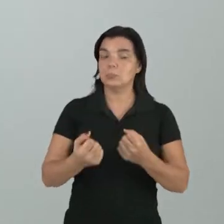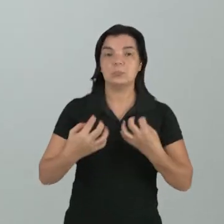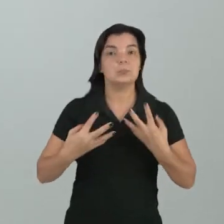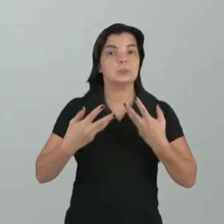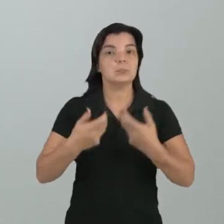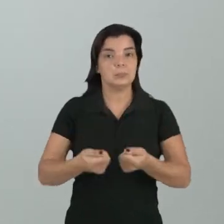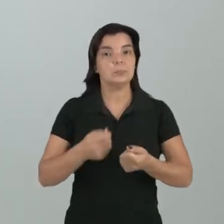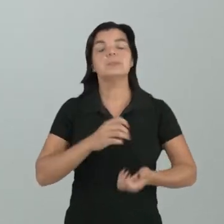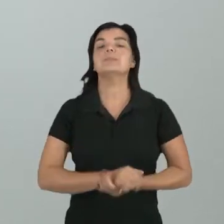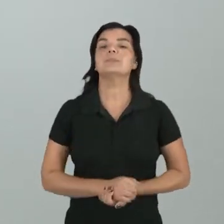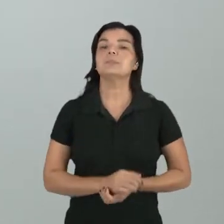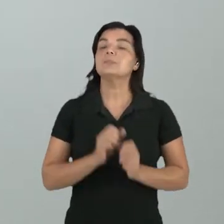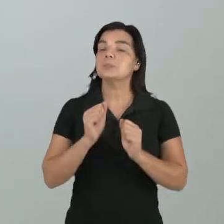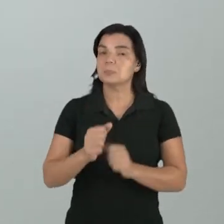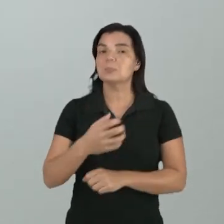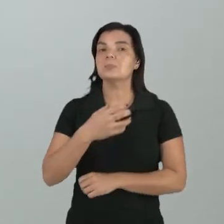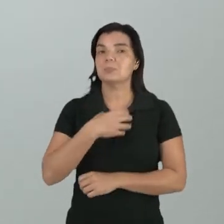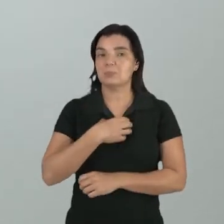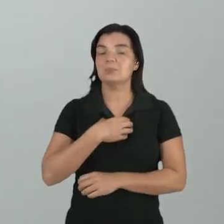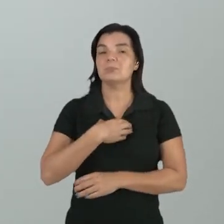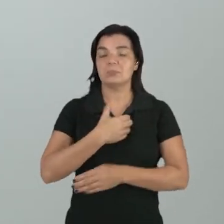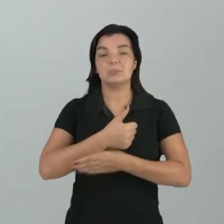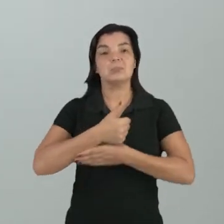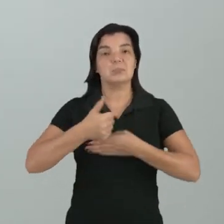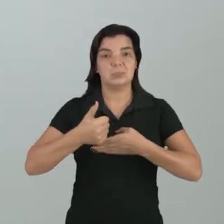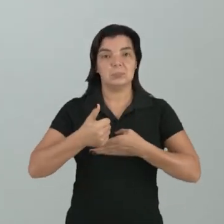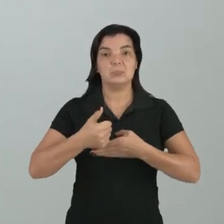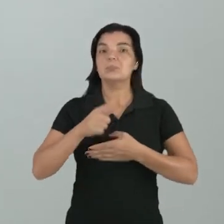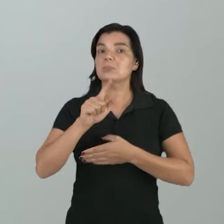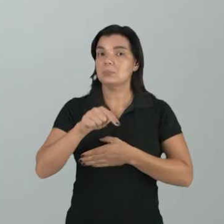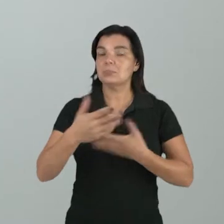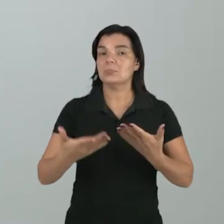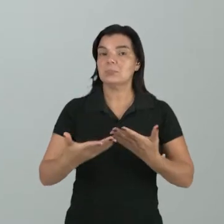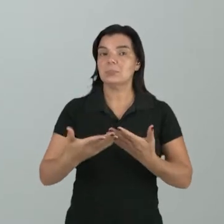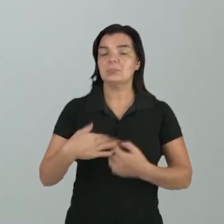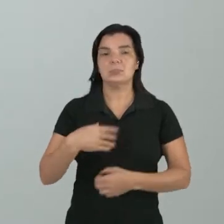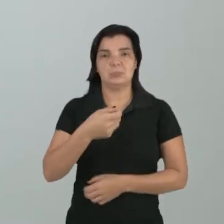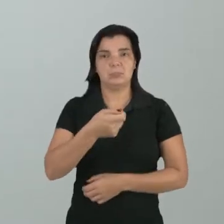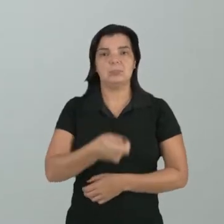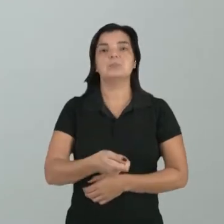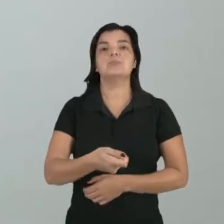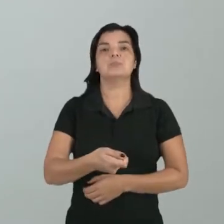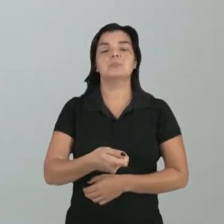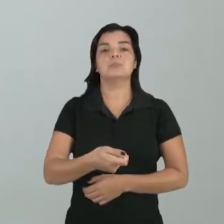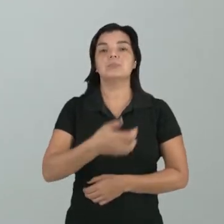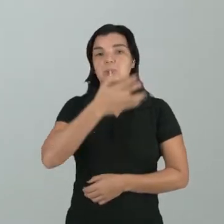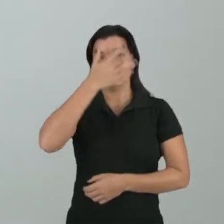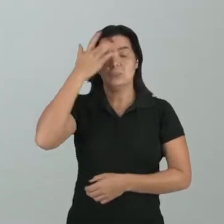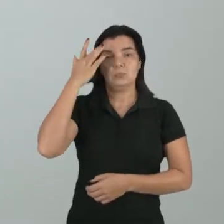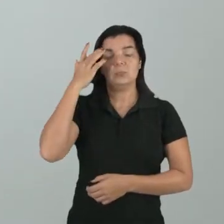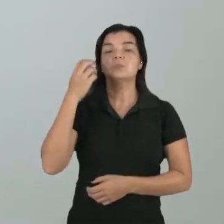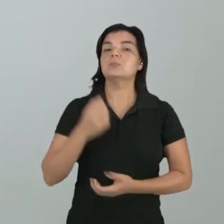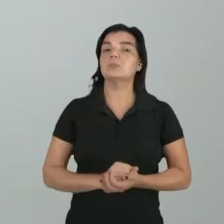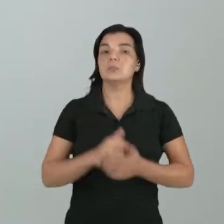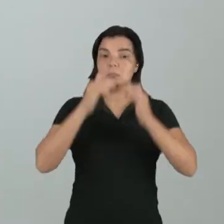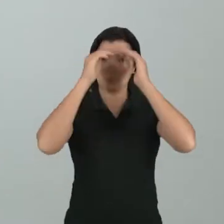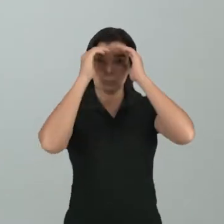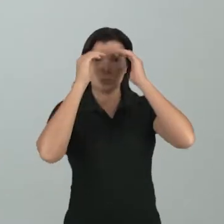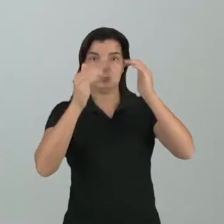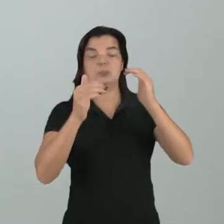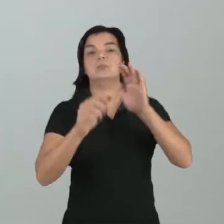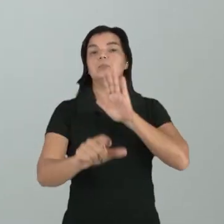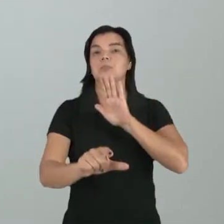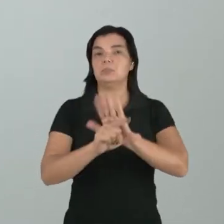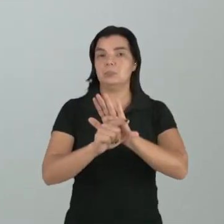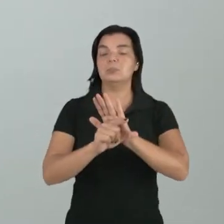válida para todos, eu posso agir moralmente. Então, é uma aposta na autonomia do sujeito. Não